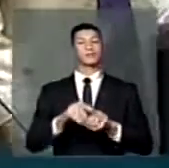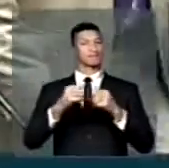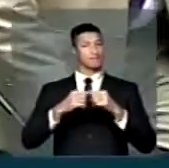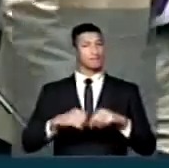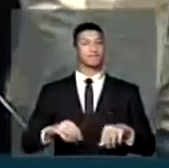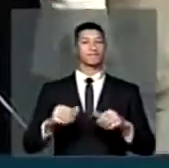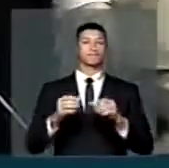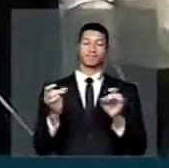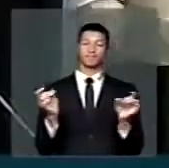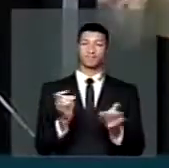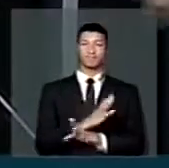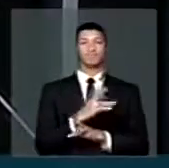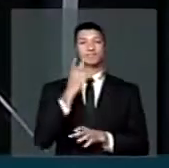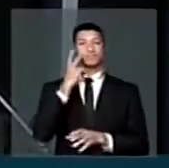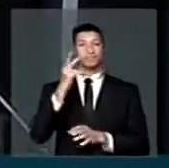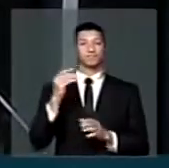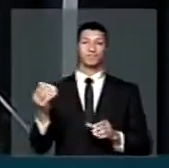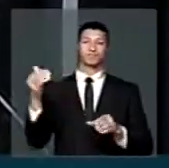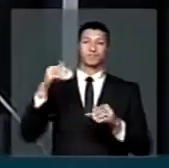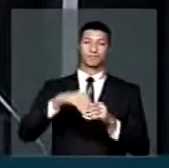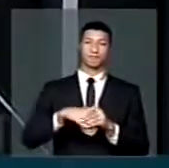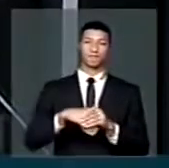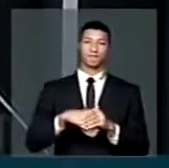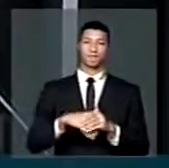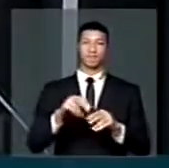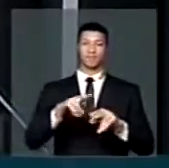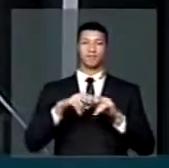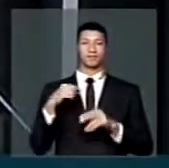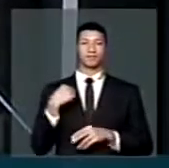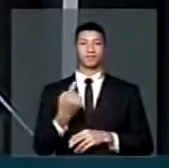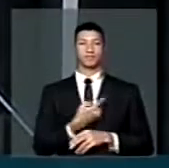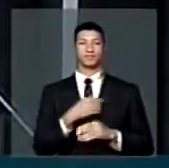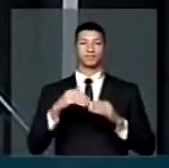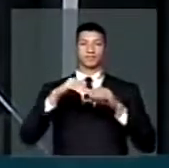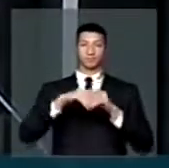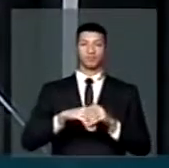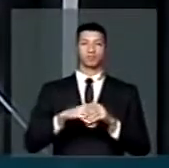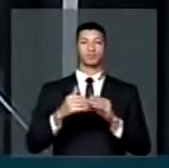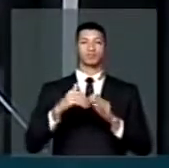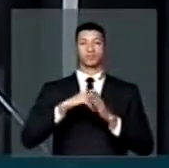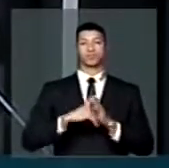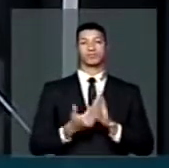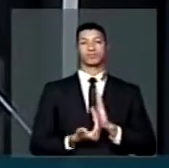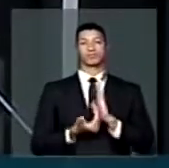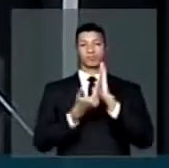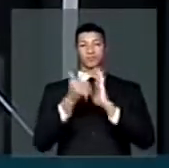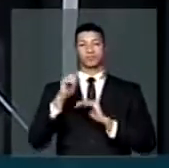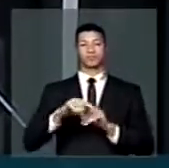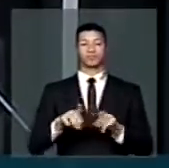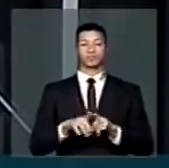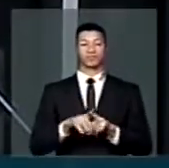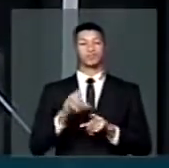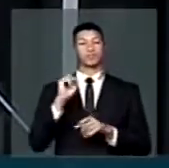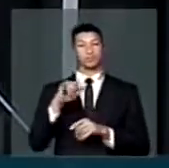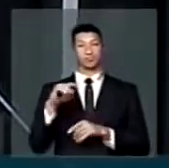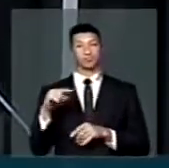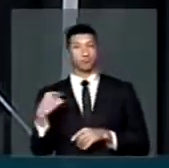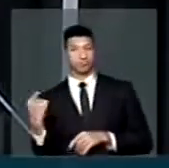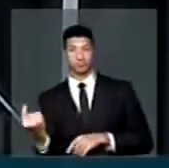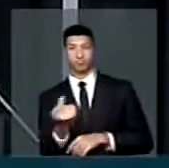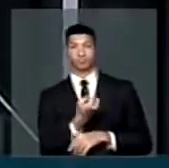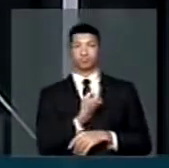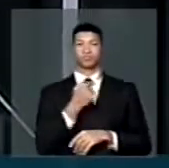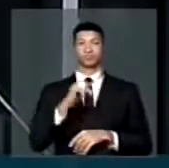está pronta para ser votada pelo nosso plenário, plenário da Câmara dos Deputados. E se nós